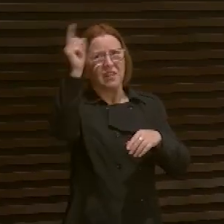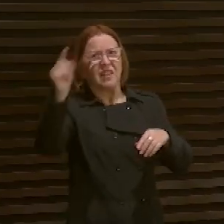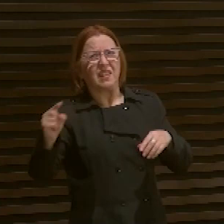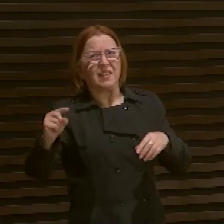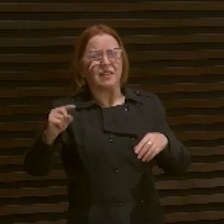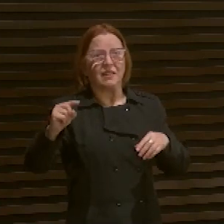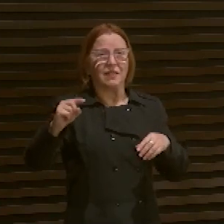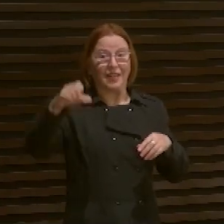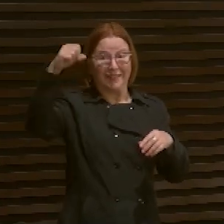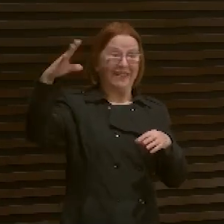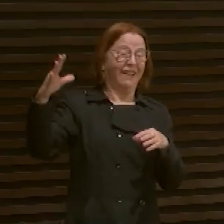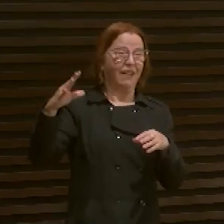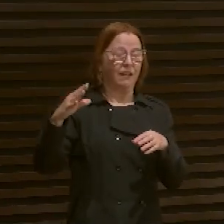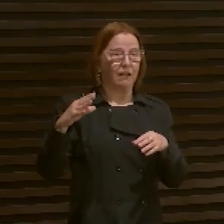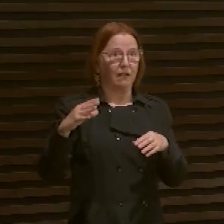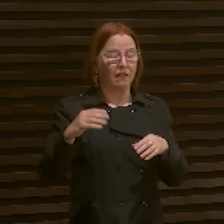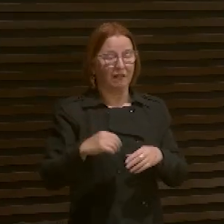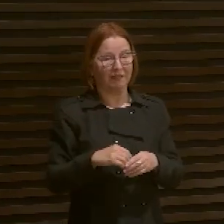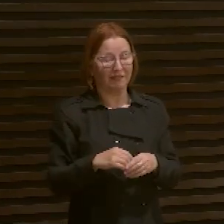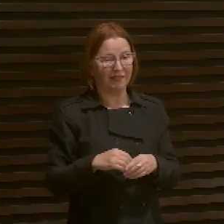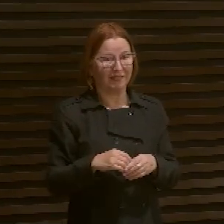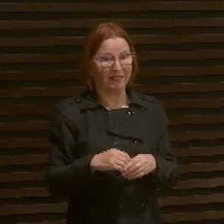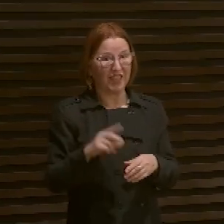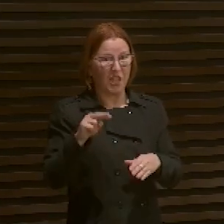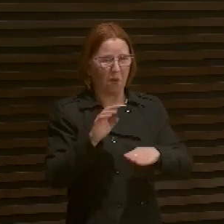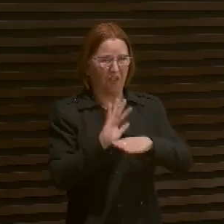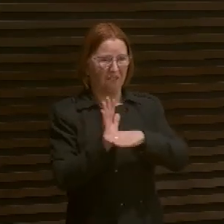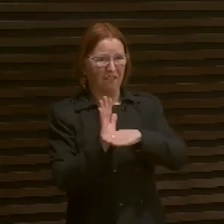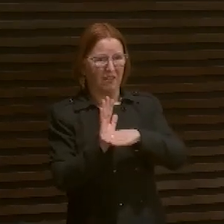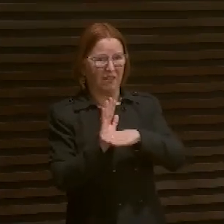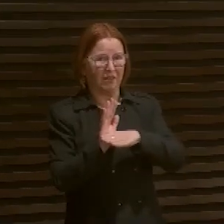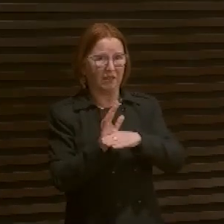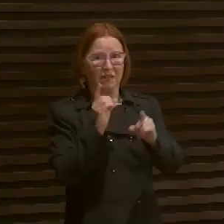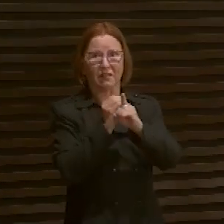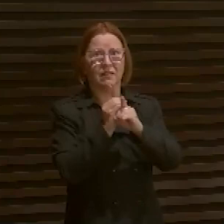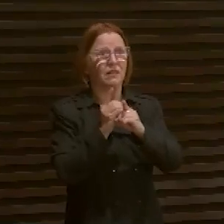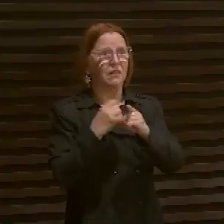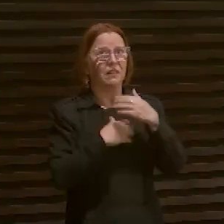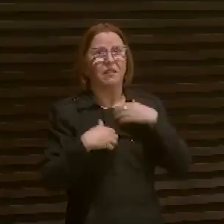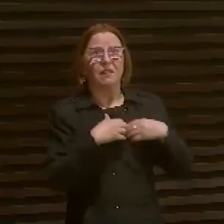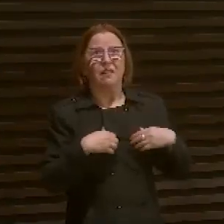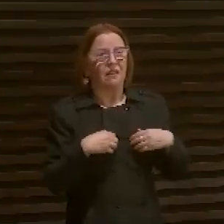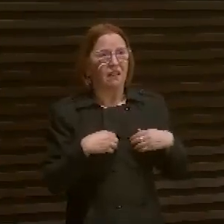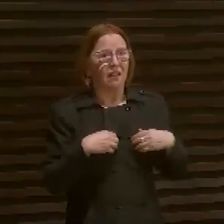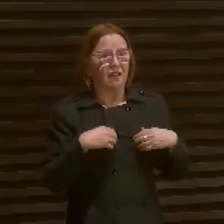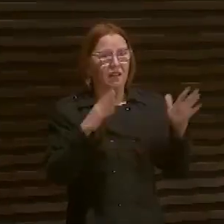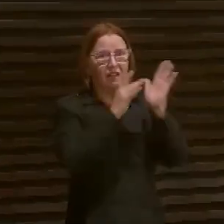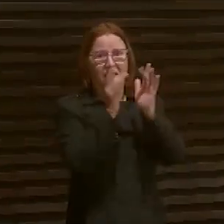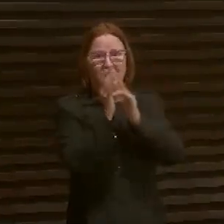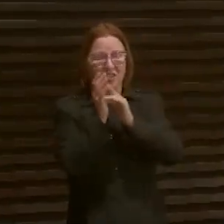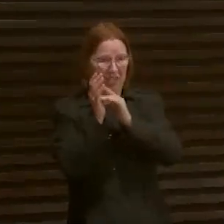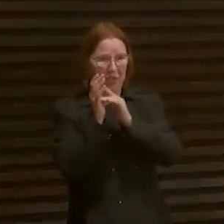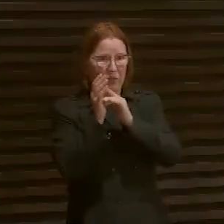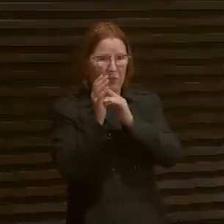piscada, aquelas filmes de terror. Os caras desesperados vê Jesus em cima da água e aquele